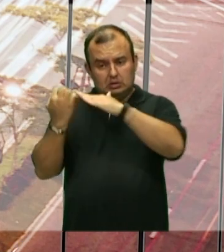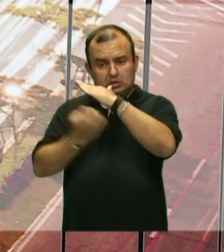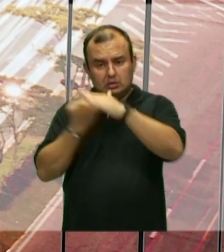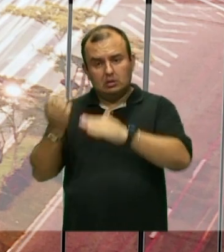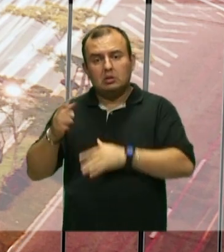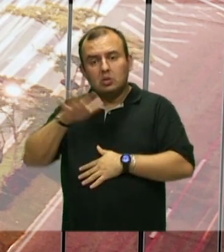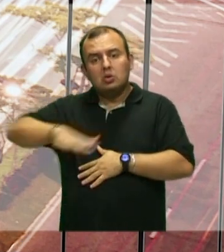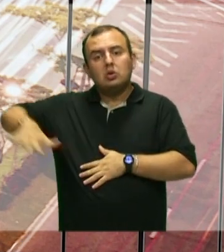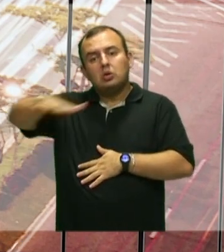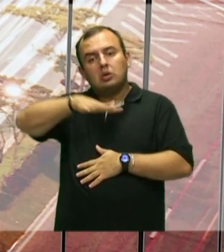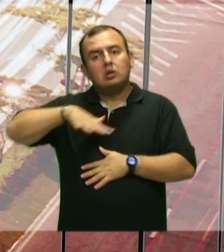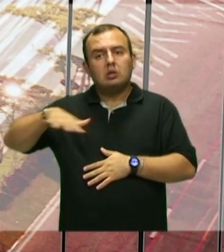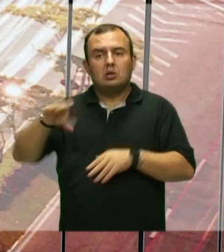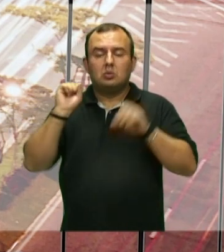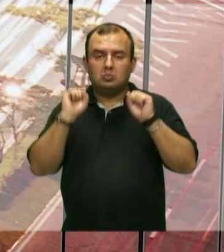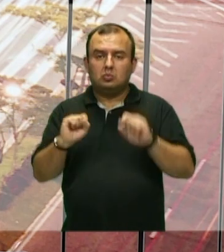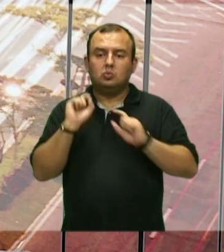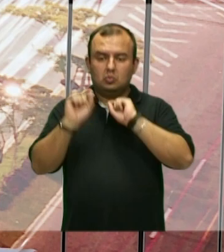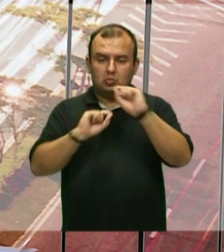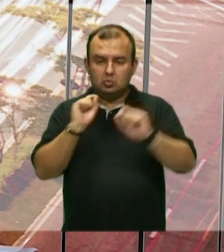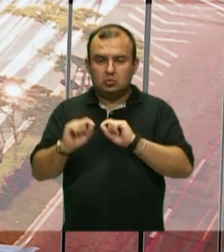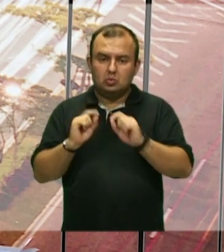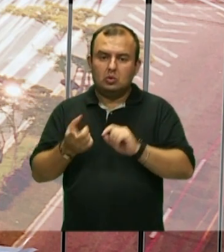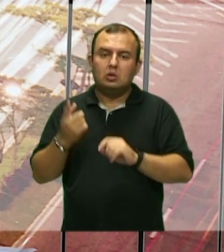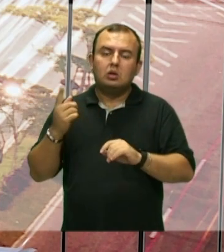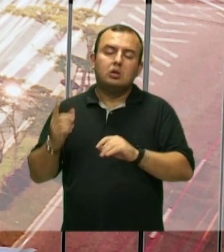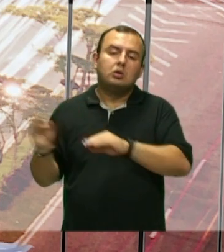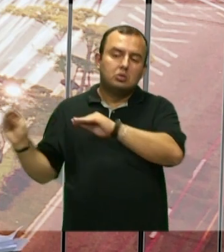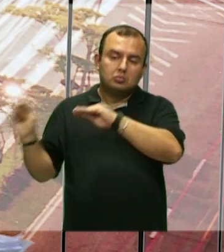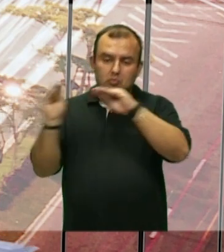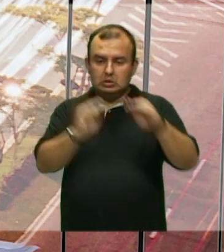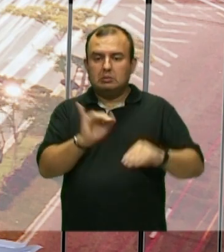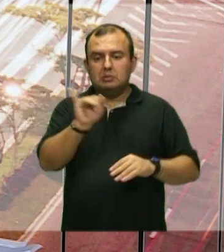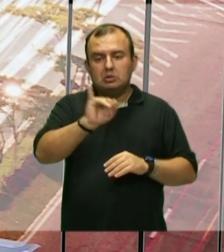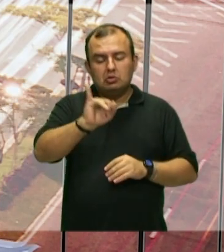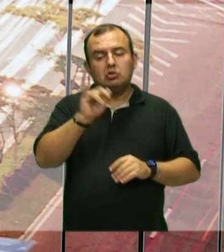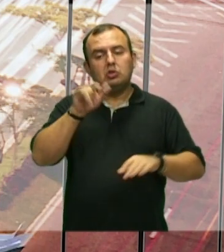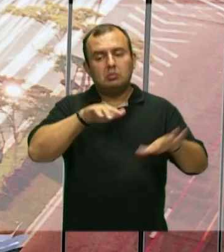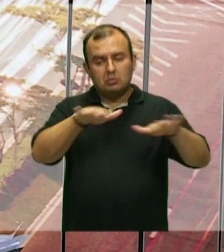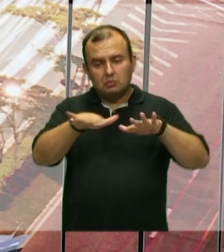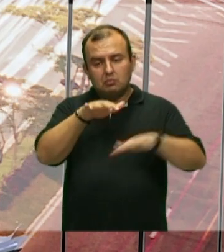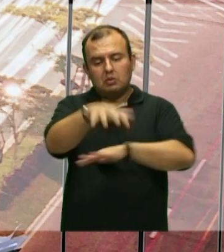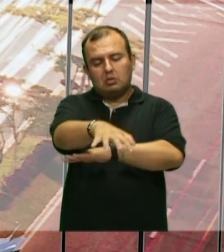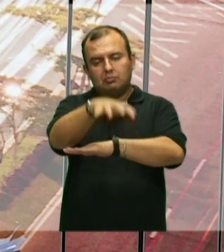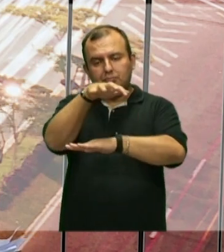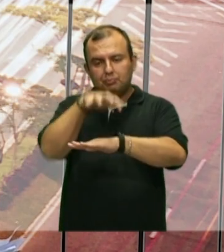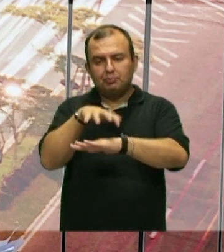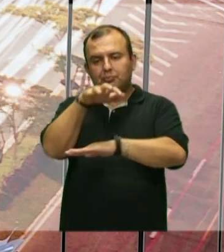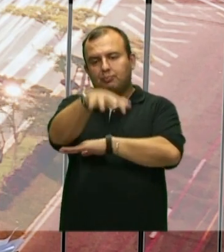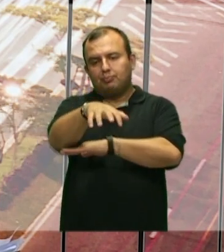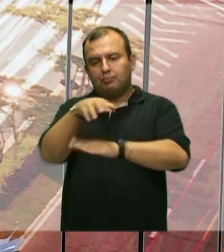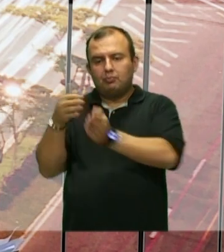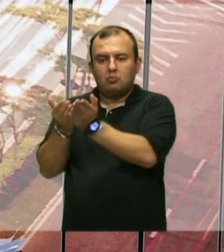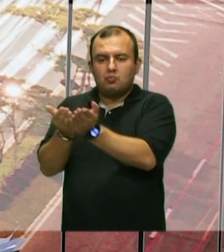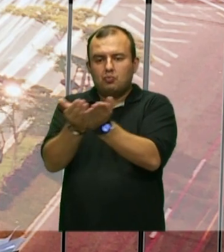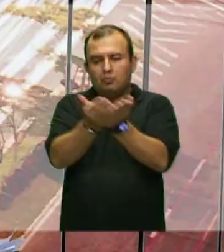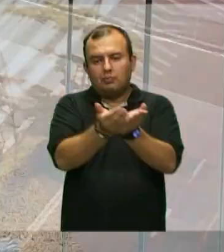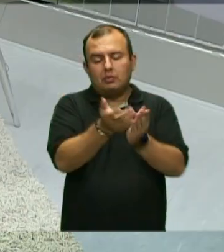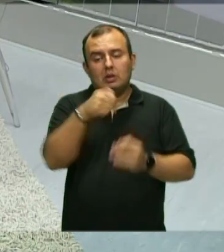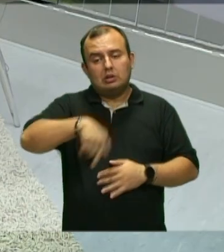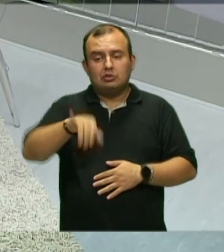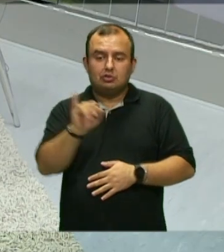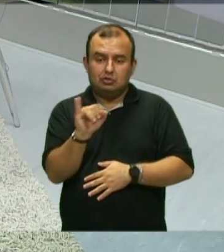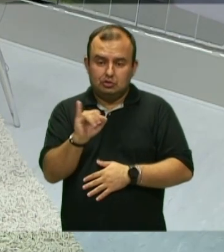do setor possam transferir suas linhas para cá e movimentar as cargas aqui nos berços do lado de cá do